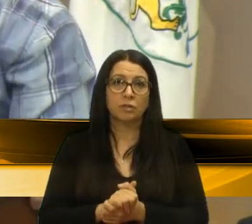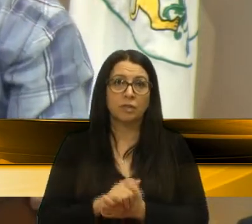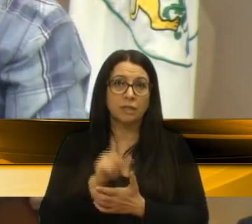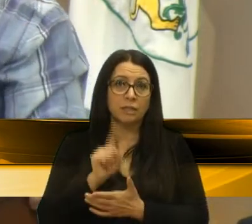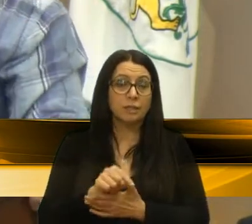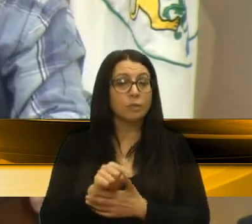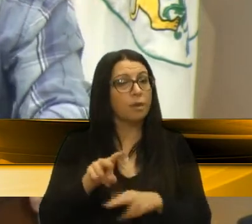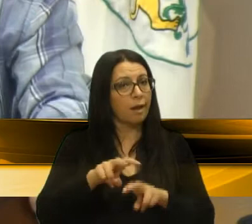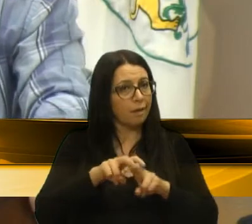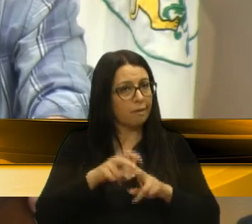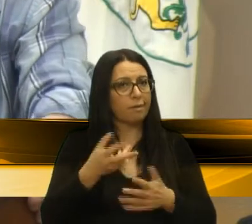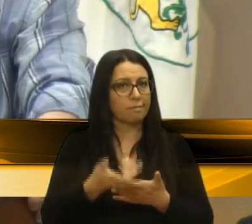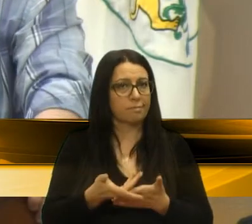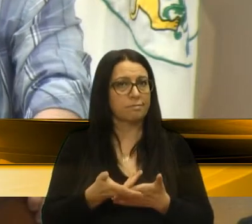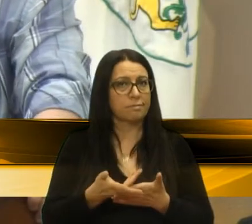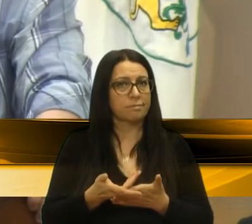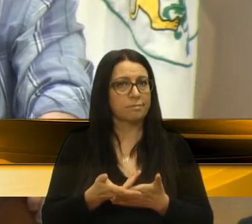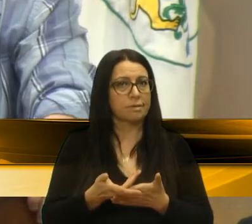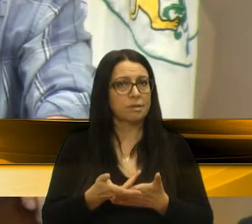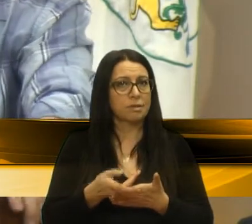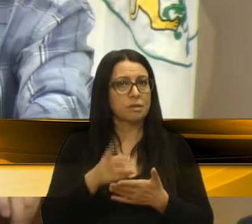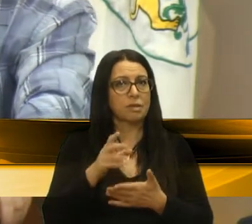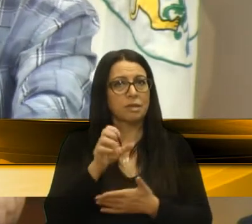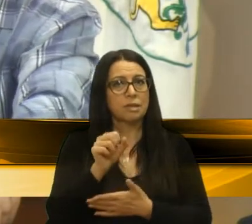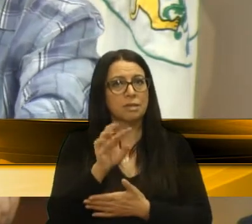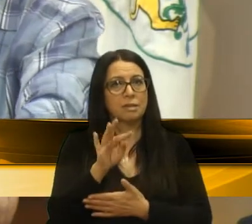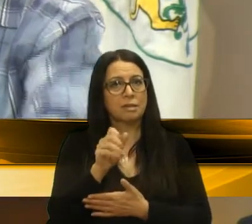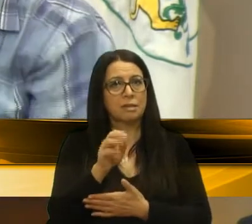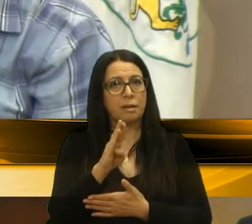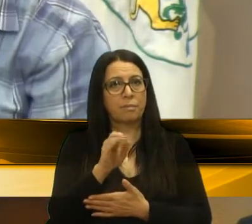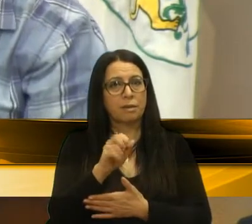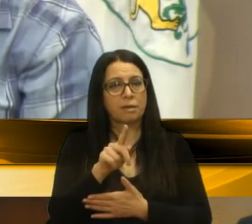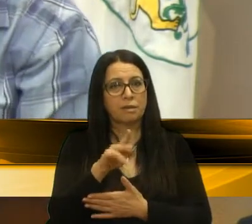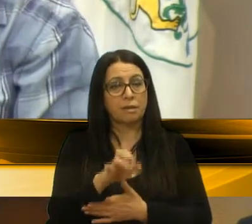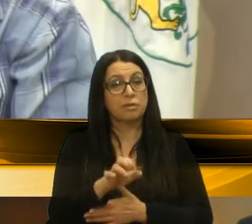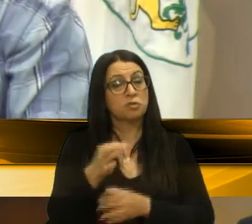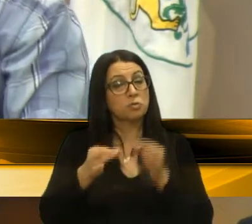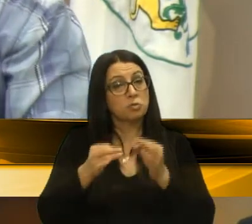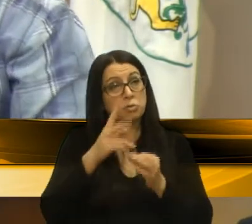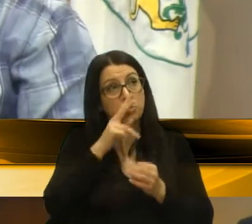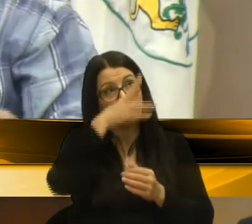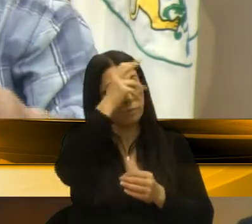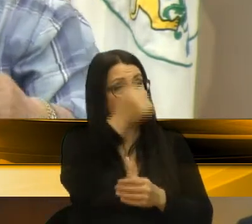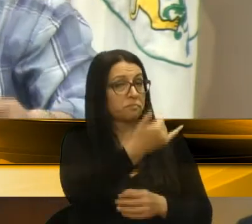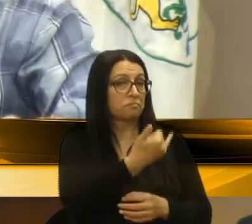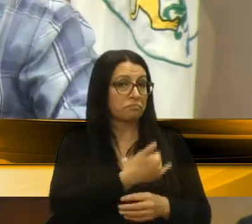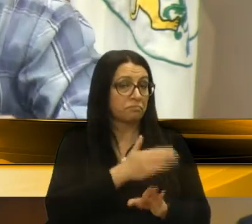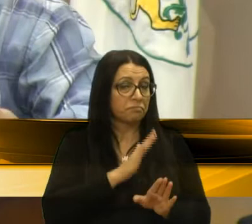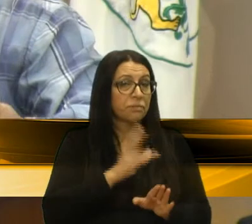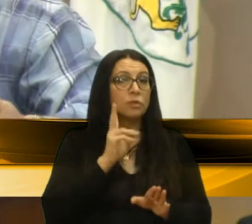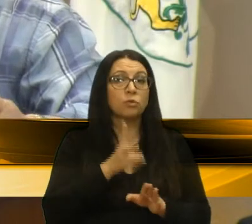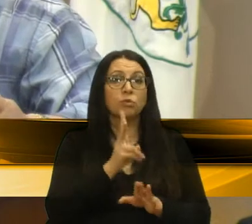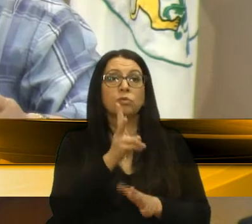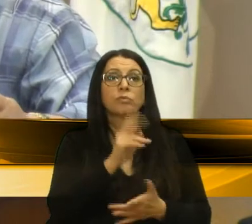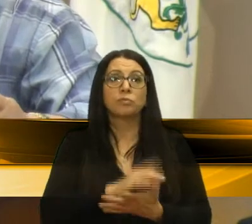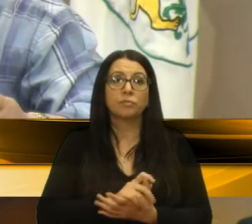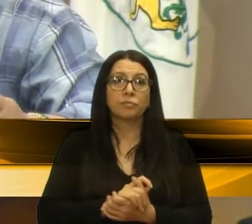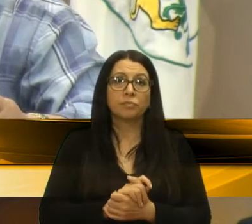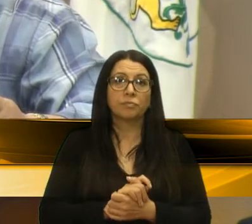motivo de instabilidade jurídica segundo o executivo vamos em frente